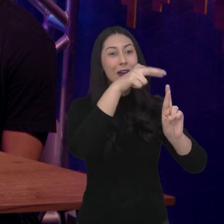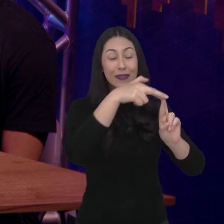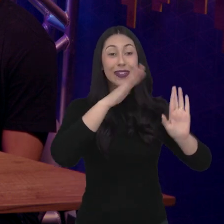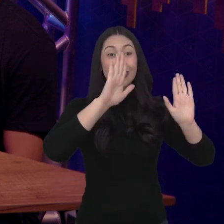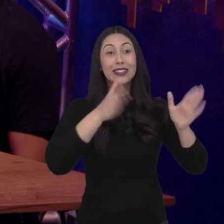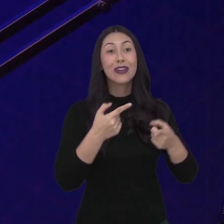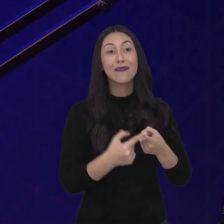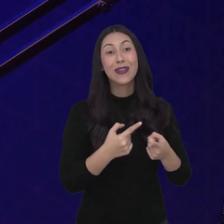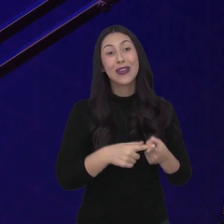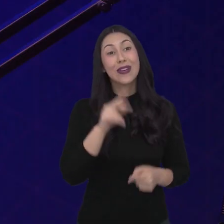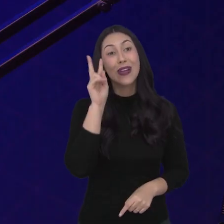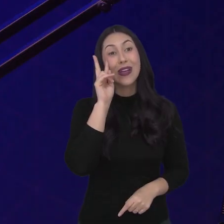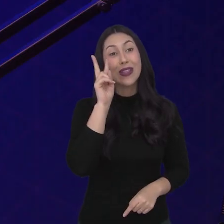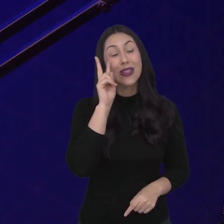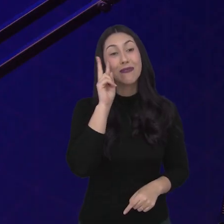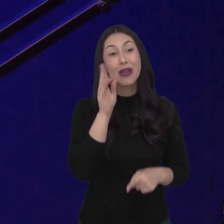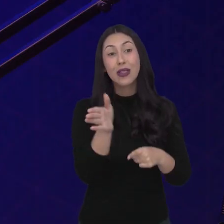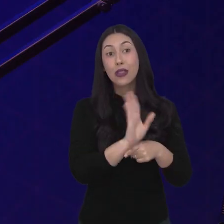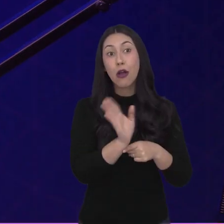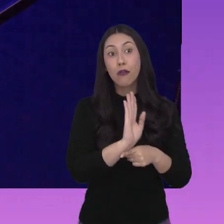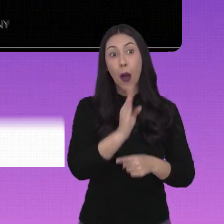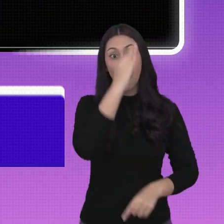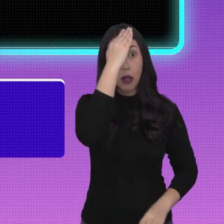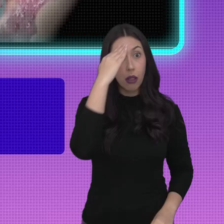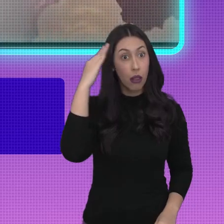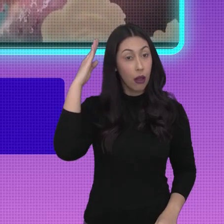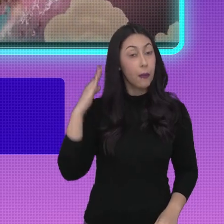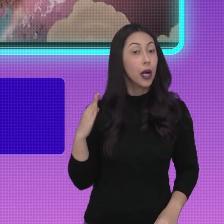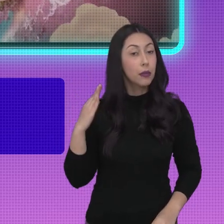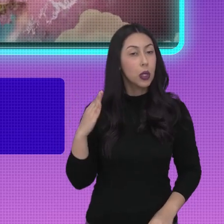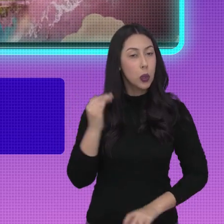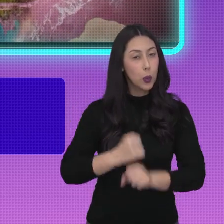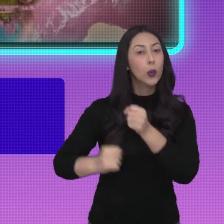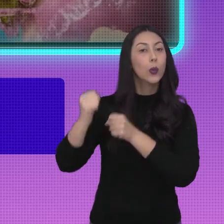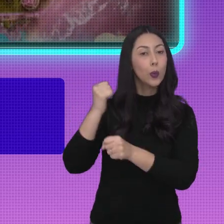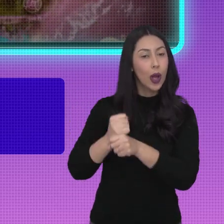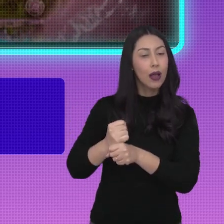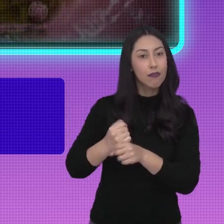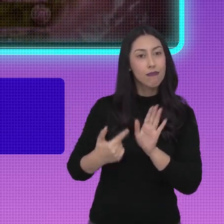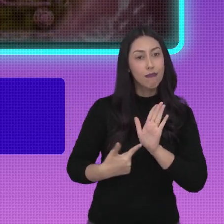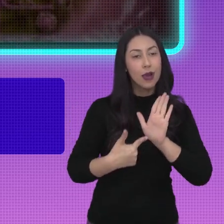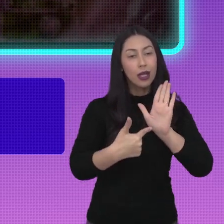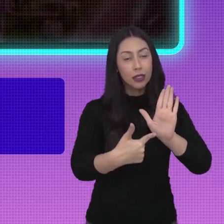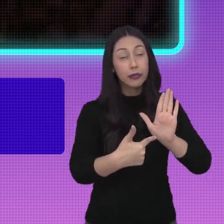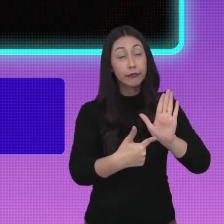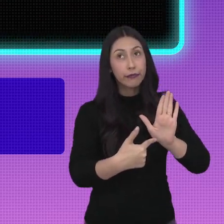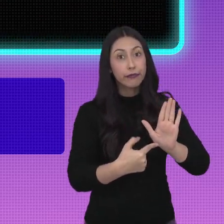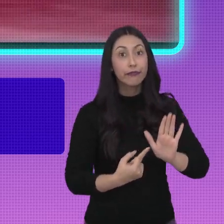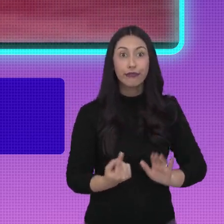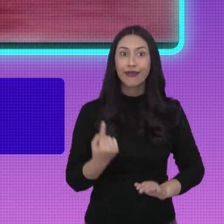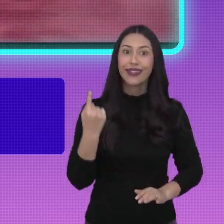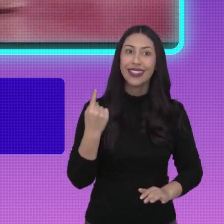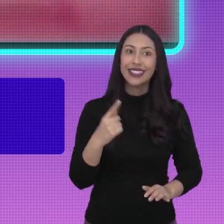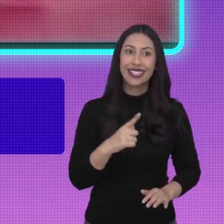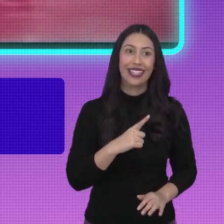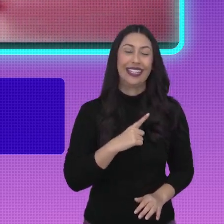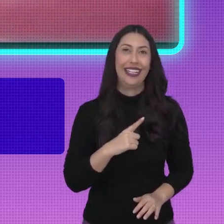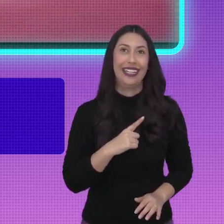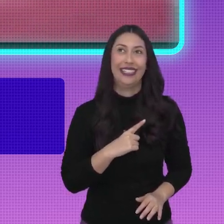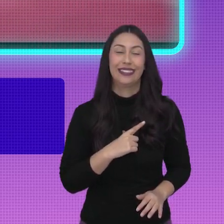referência aqui, porque lembrei do filme da Barbie, né, que foi lançado no ano passado. E lá a gente